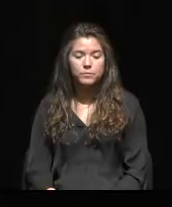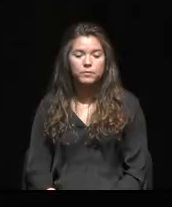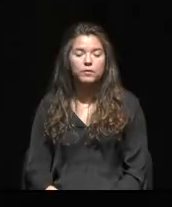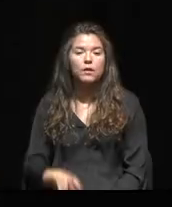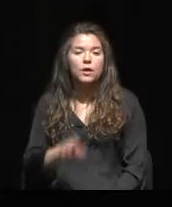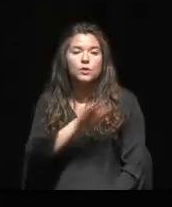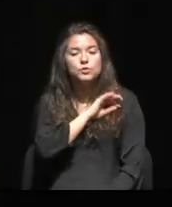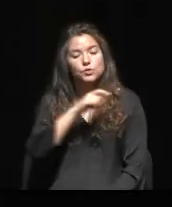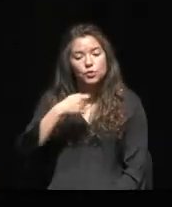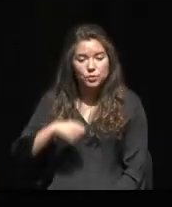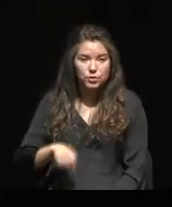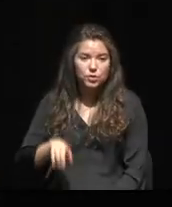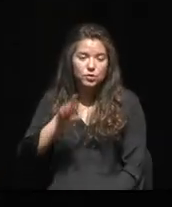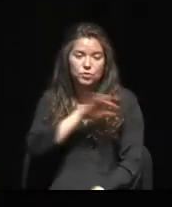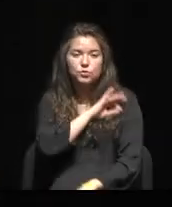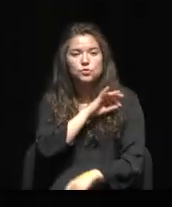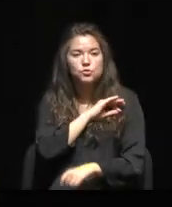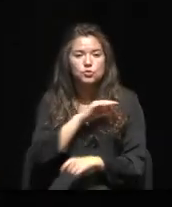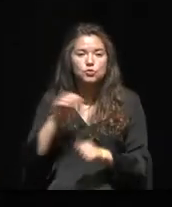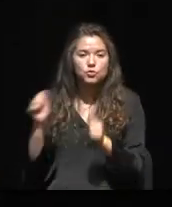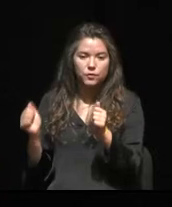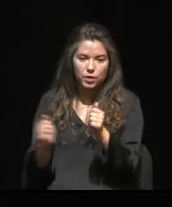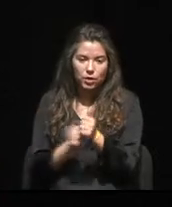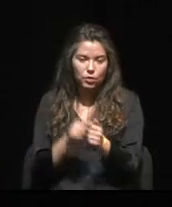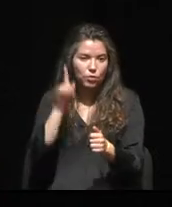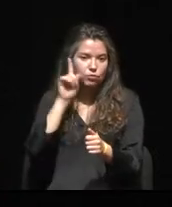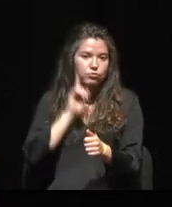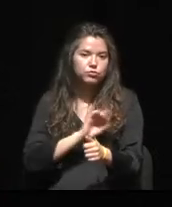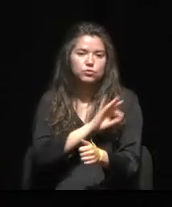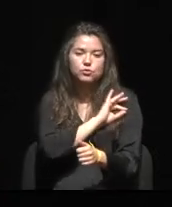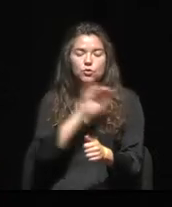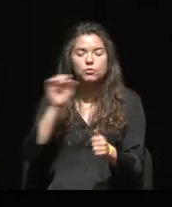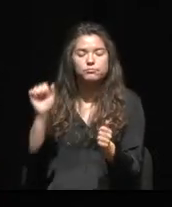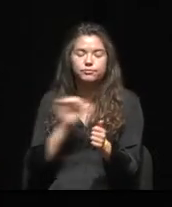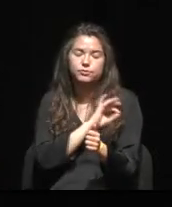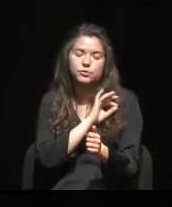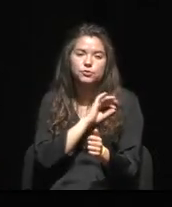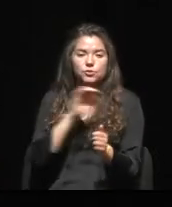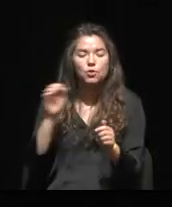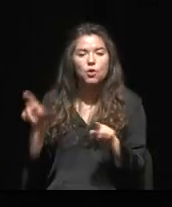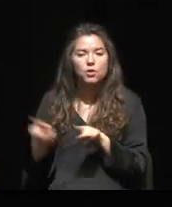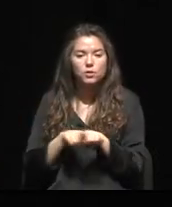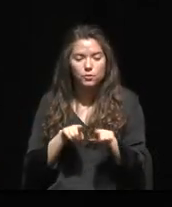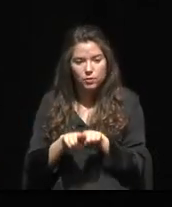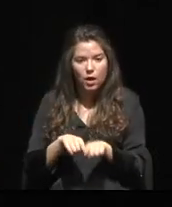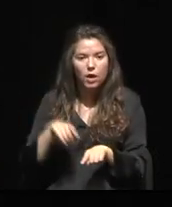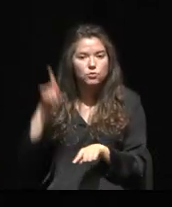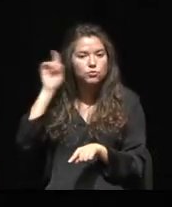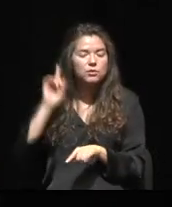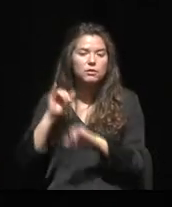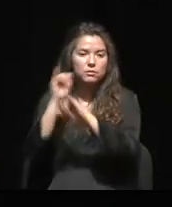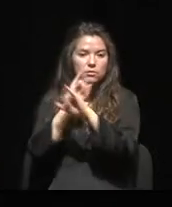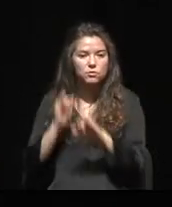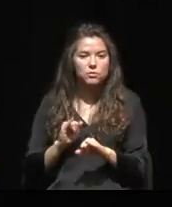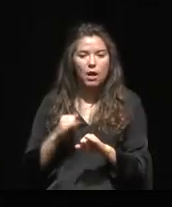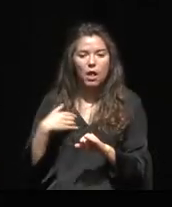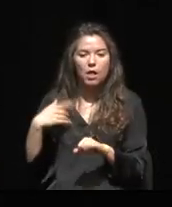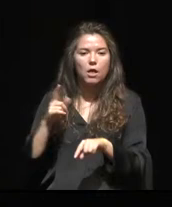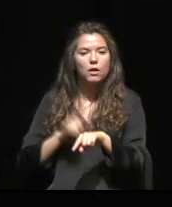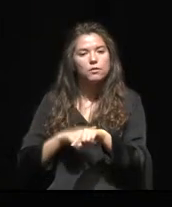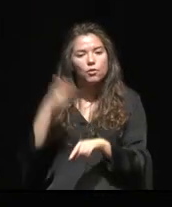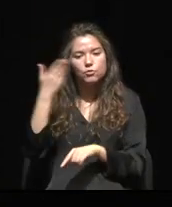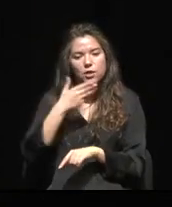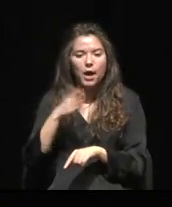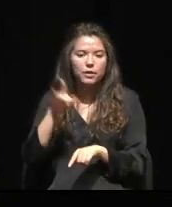senhor presidente senhores vereadores senhoras e senhores deputados o dia internacional da mulher é um testemunho da ação duradora pelos direitos e pela